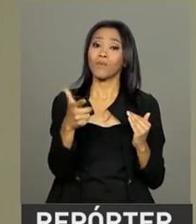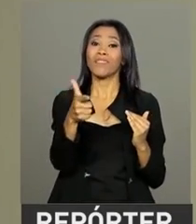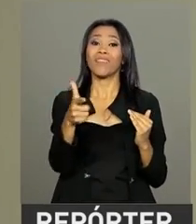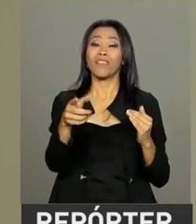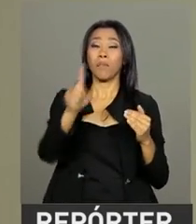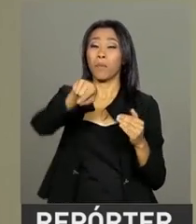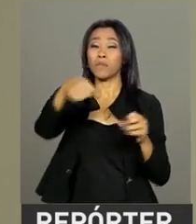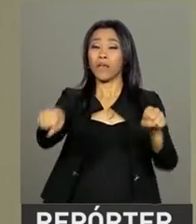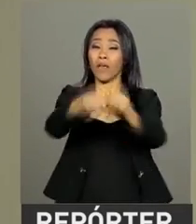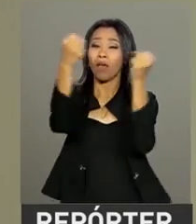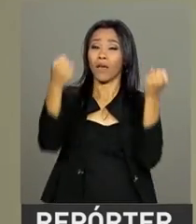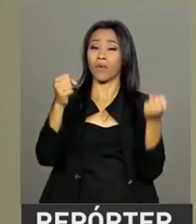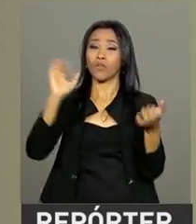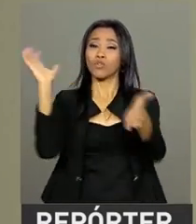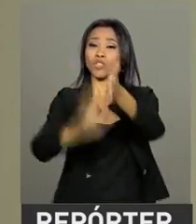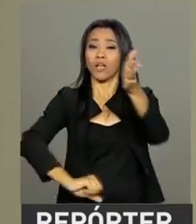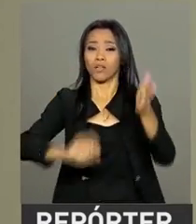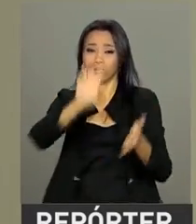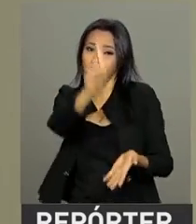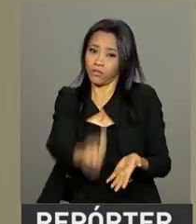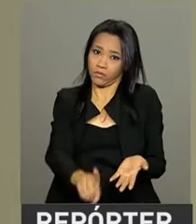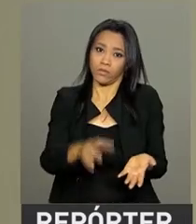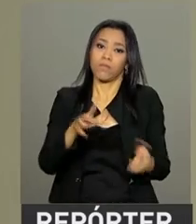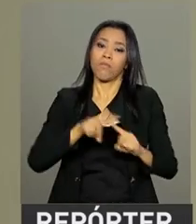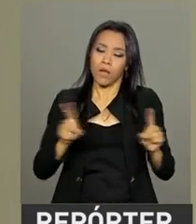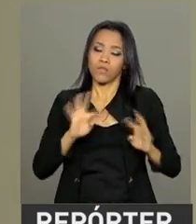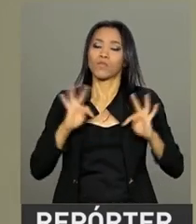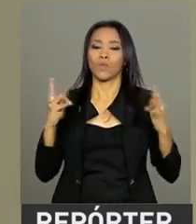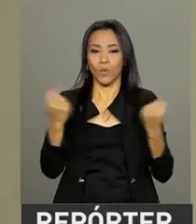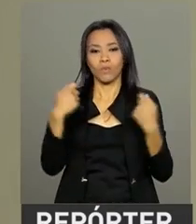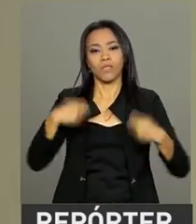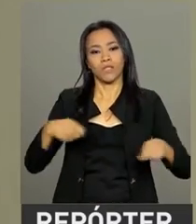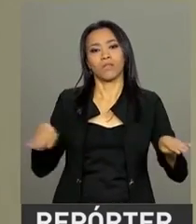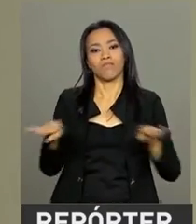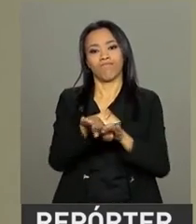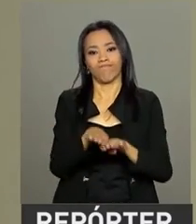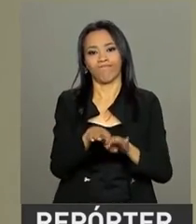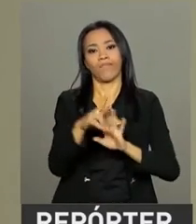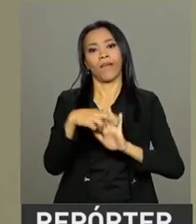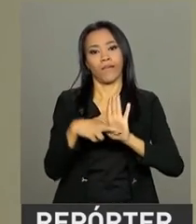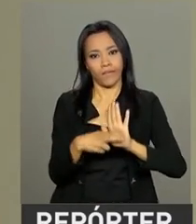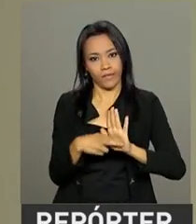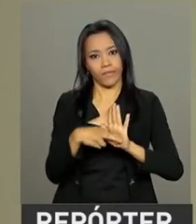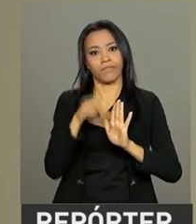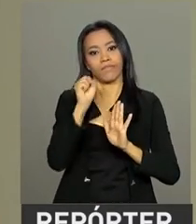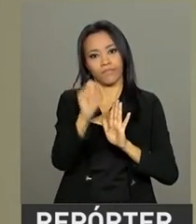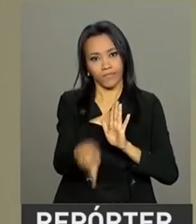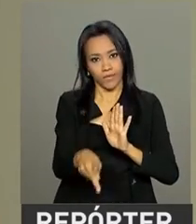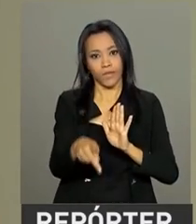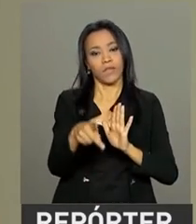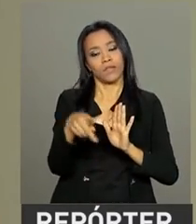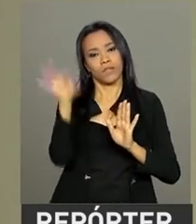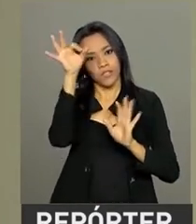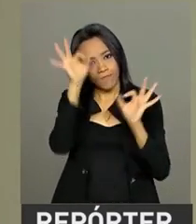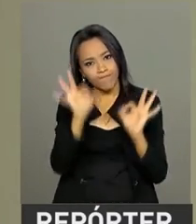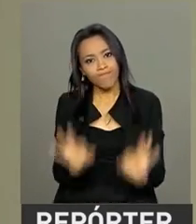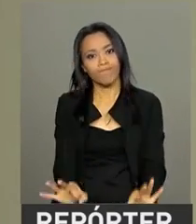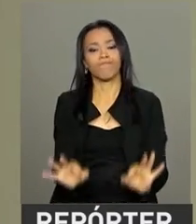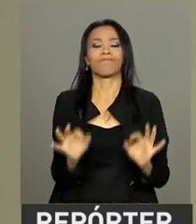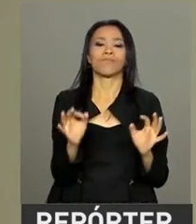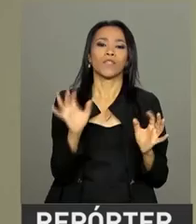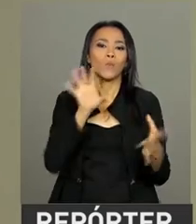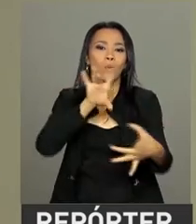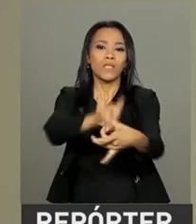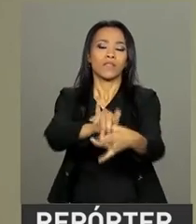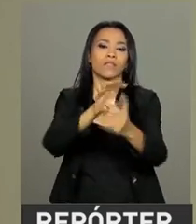de eventuais direitos. Mas todos têm que submeter uma regra de previdência que seja justa, que seja moderna,